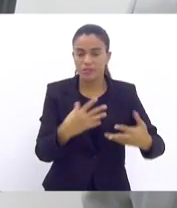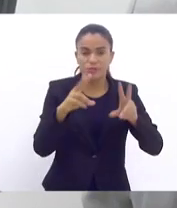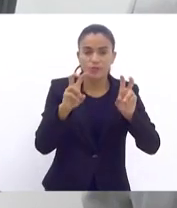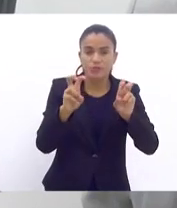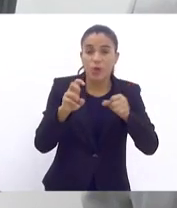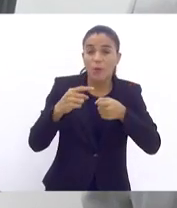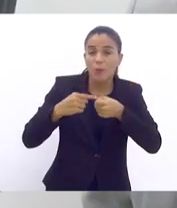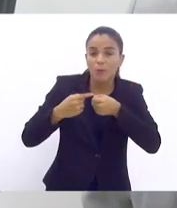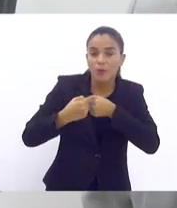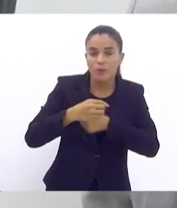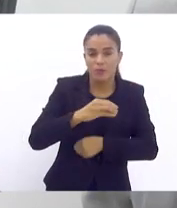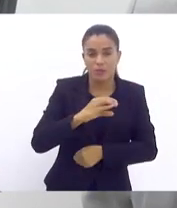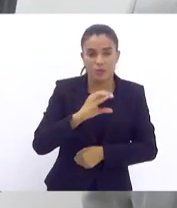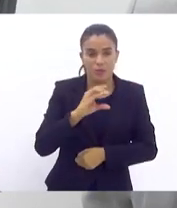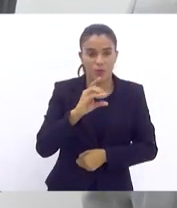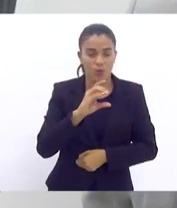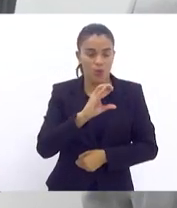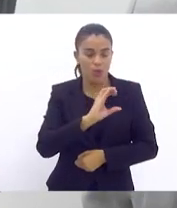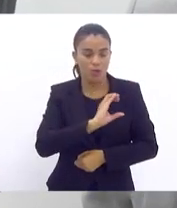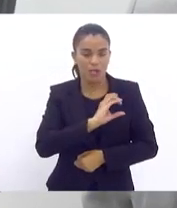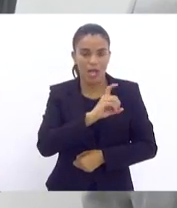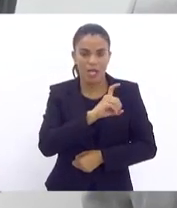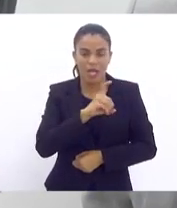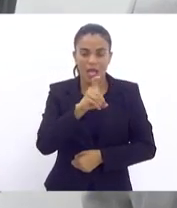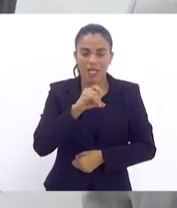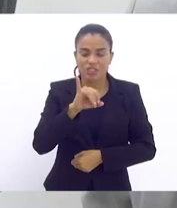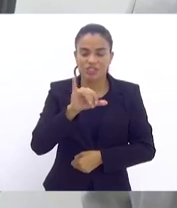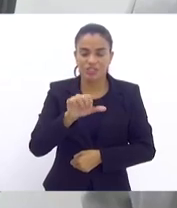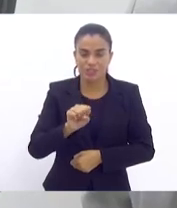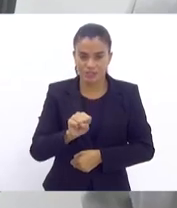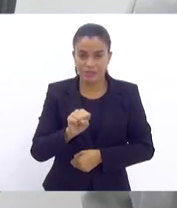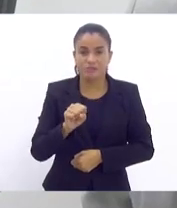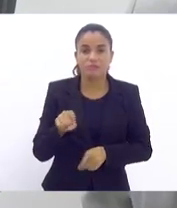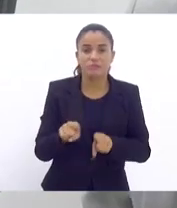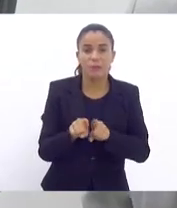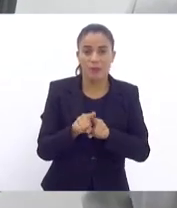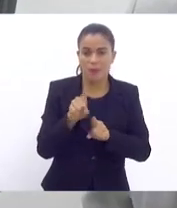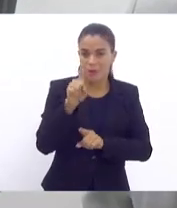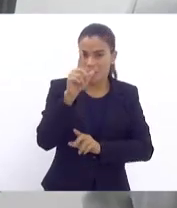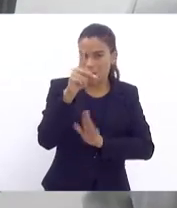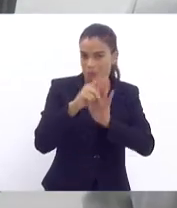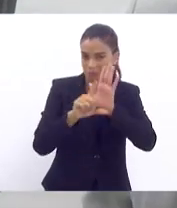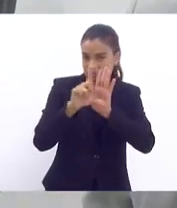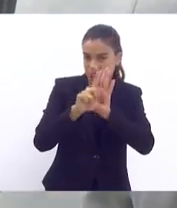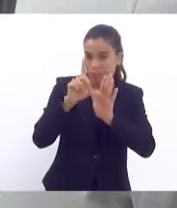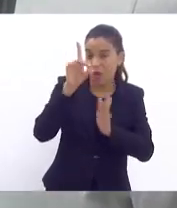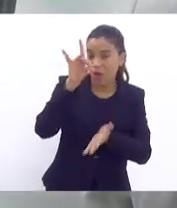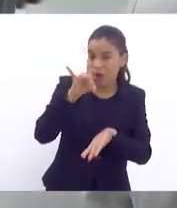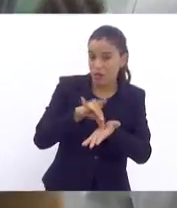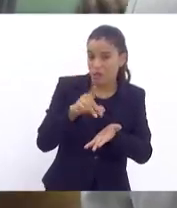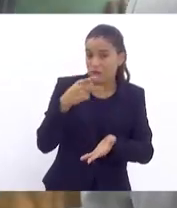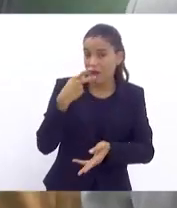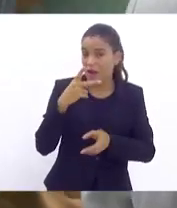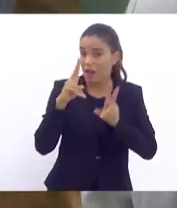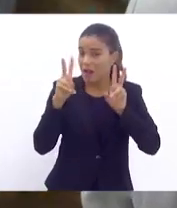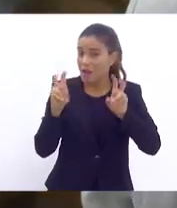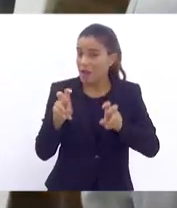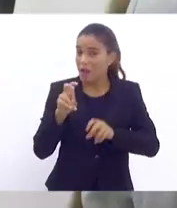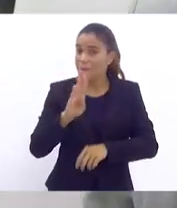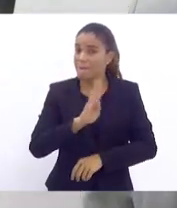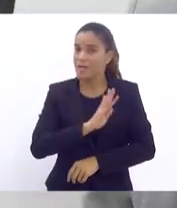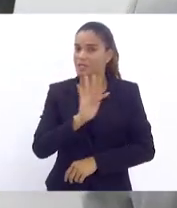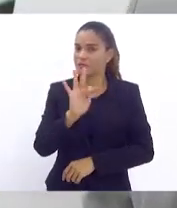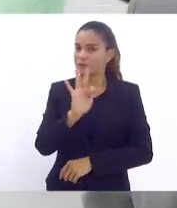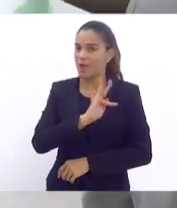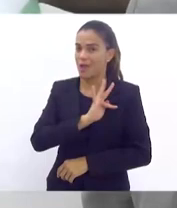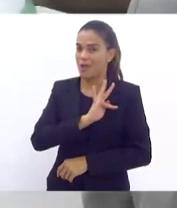o município de Duque de Caxias o projeto do o projeto original ele fala Duque de Caxias na Baixada